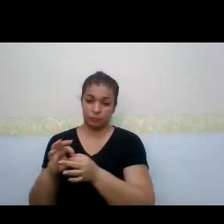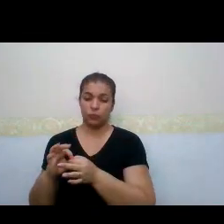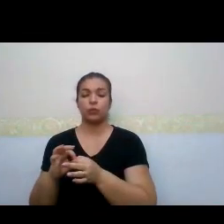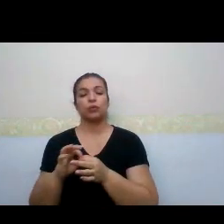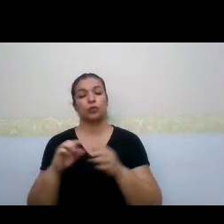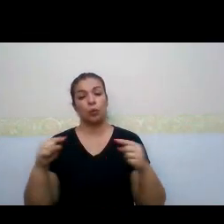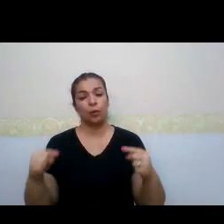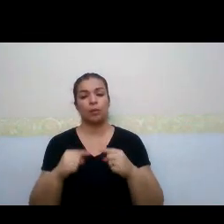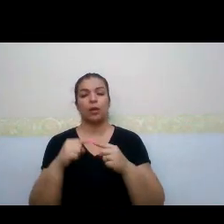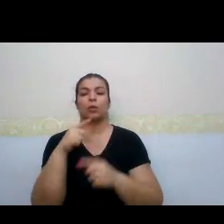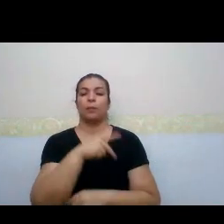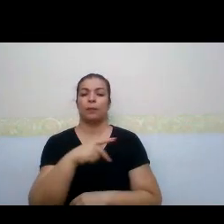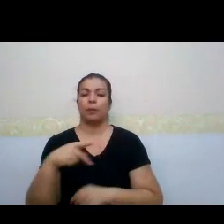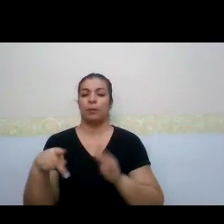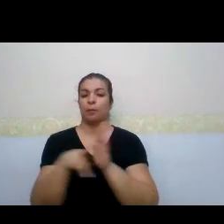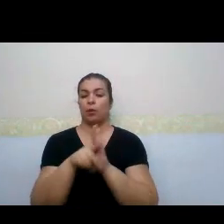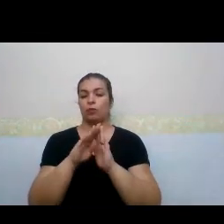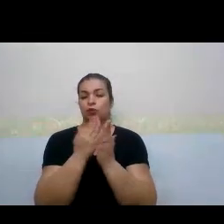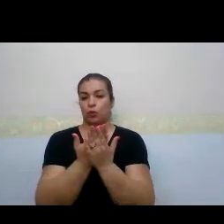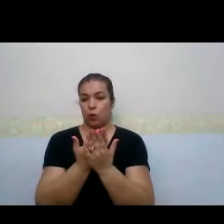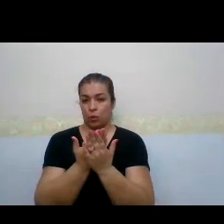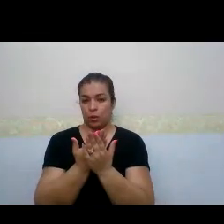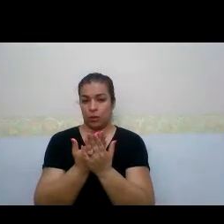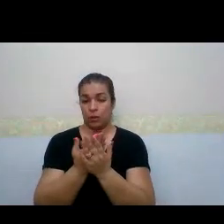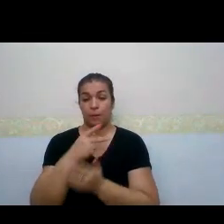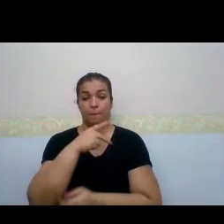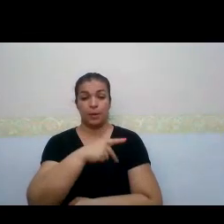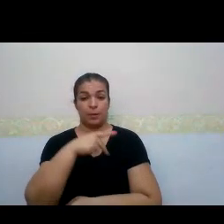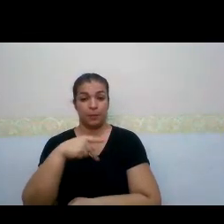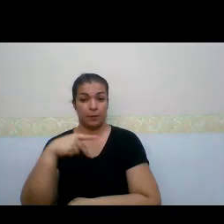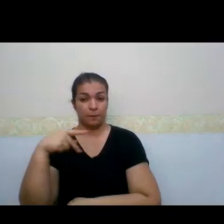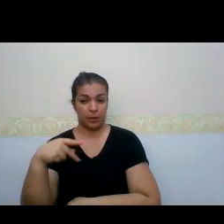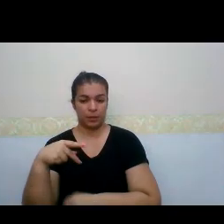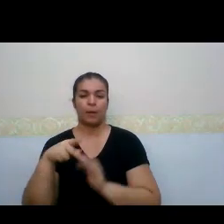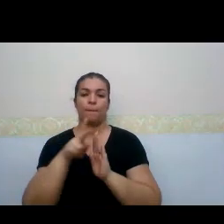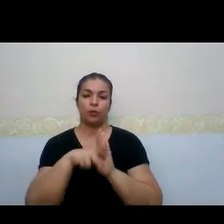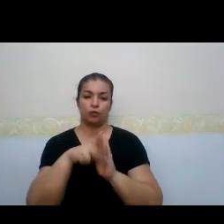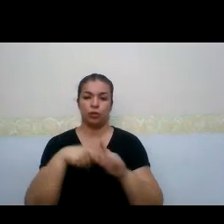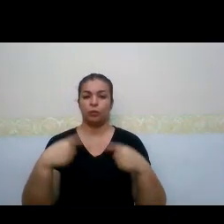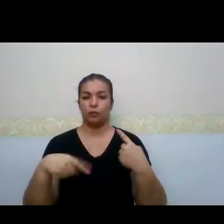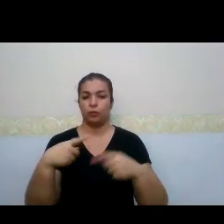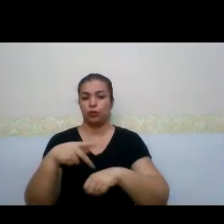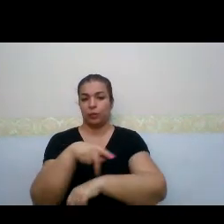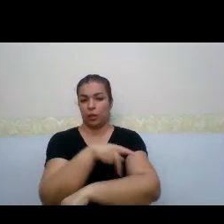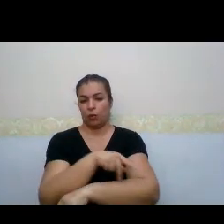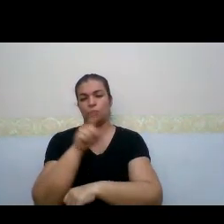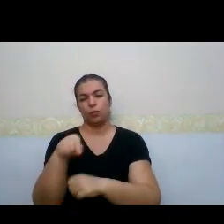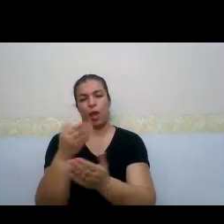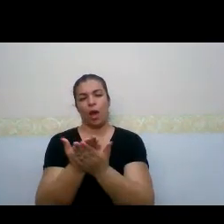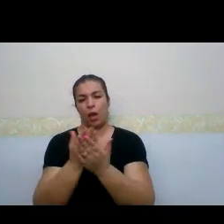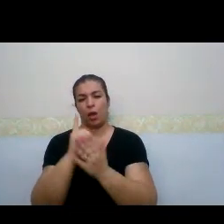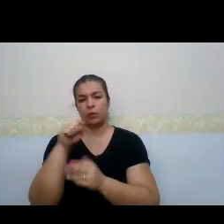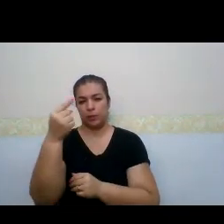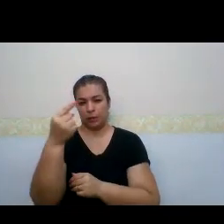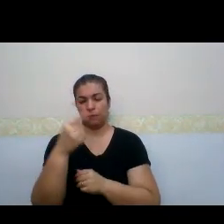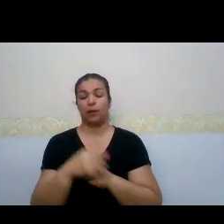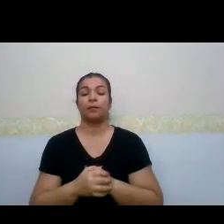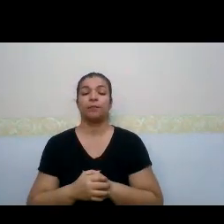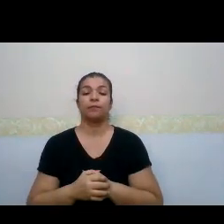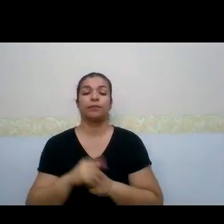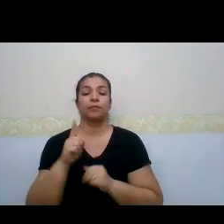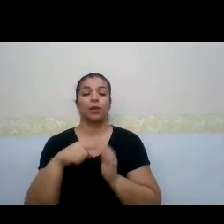escola. Projeto político-pedagógico, eu vou falar na aula da semana que vem, é o